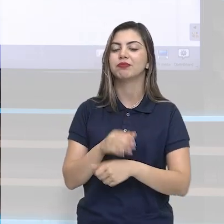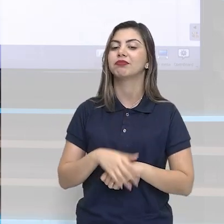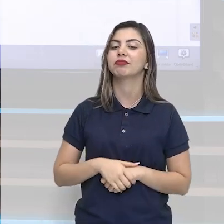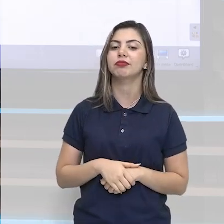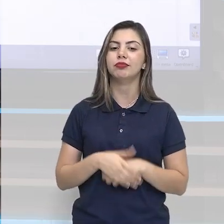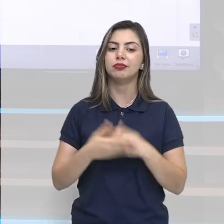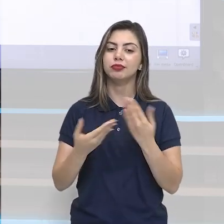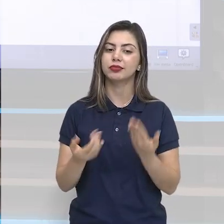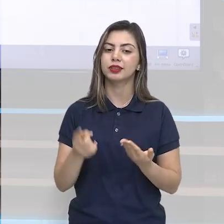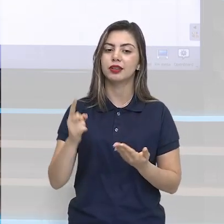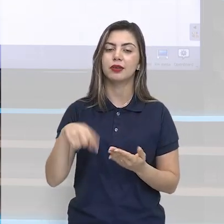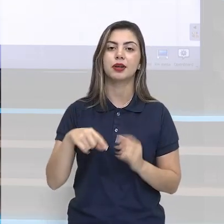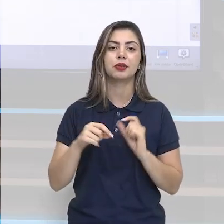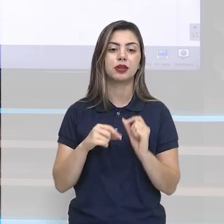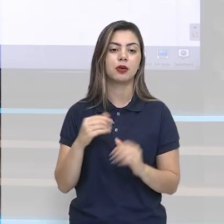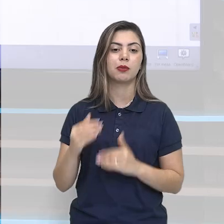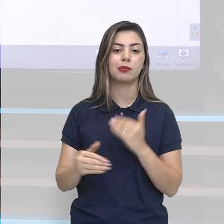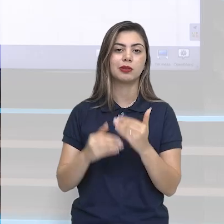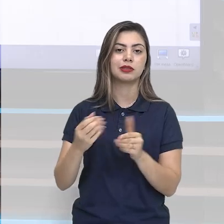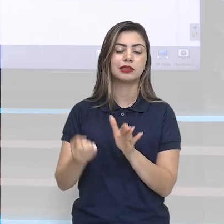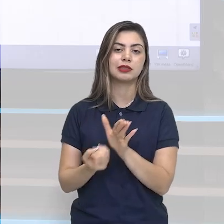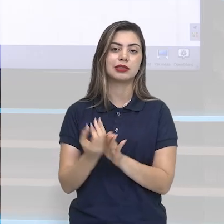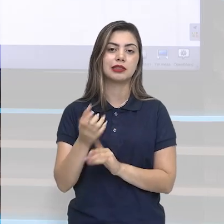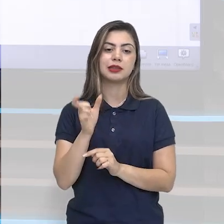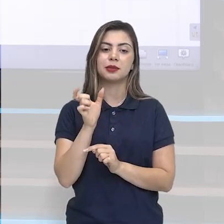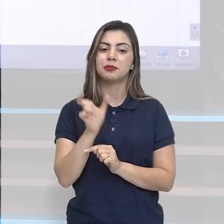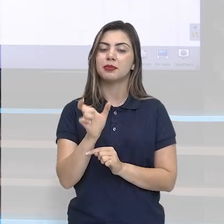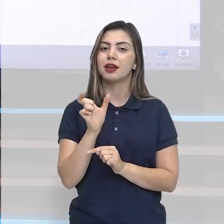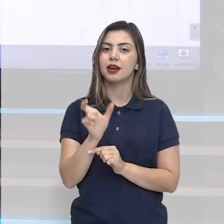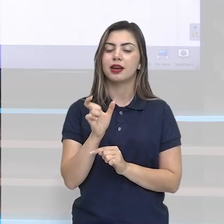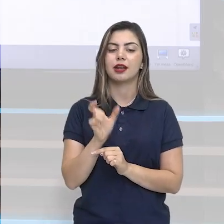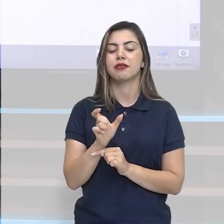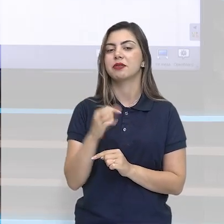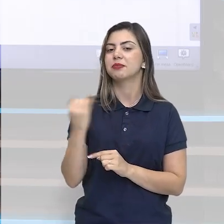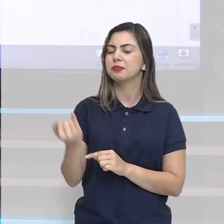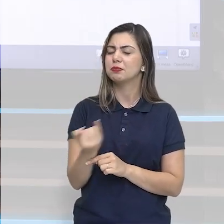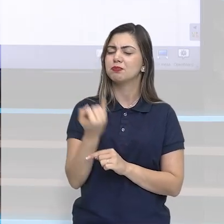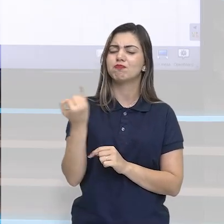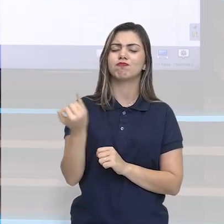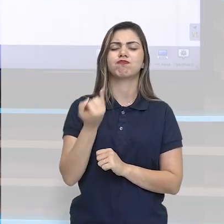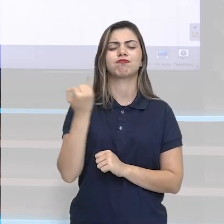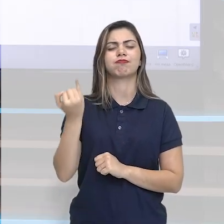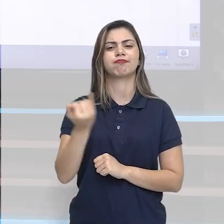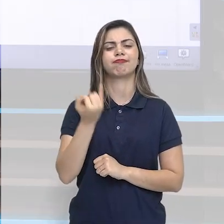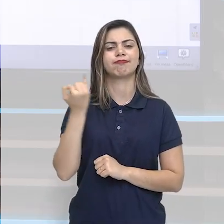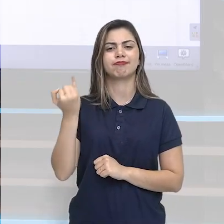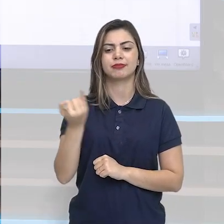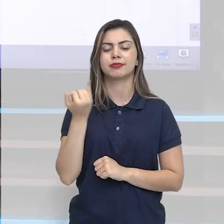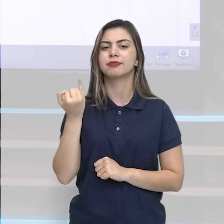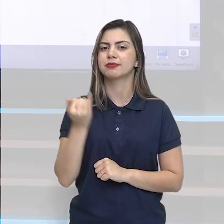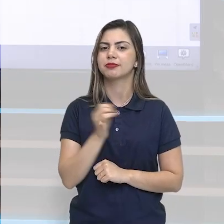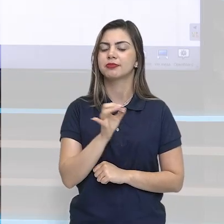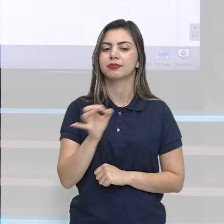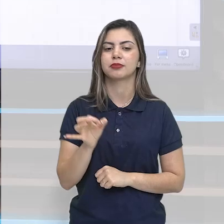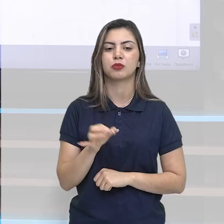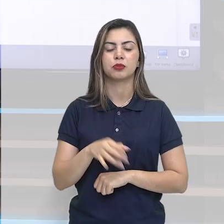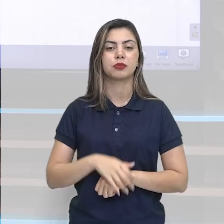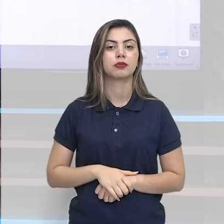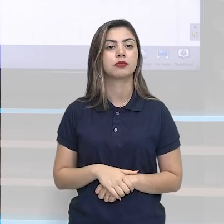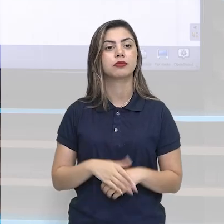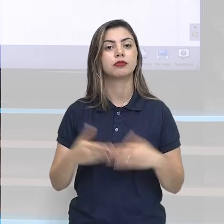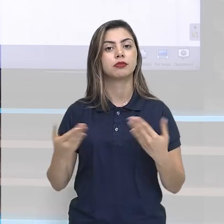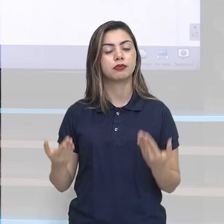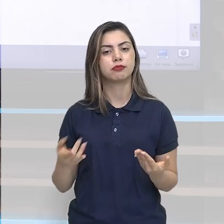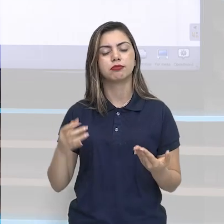Então esse é um processo de construção de palavras muito significativo, muito importante, e